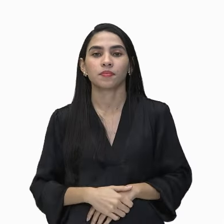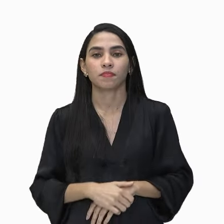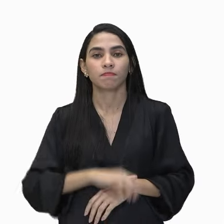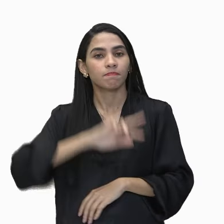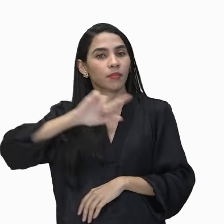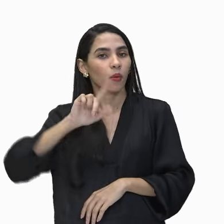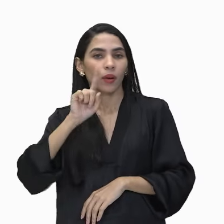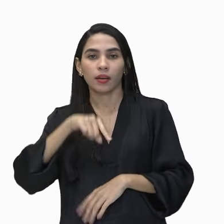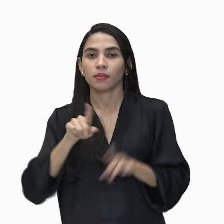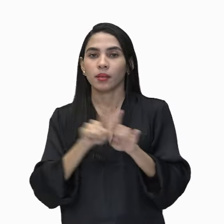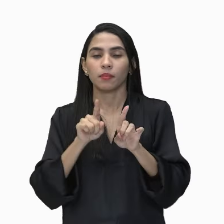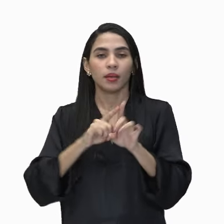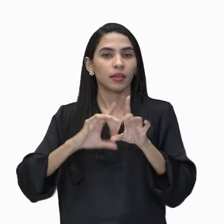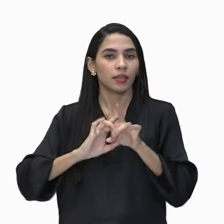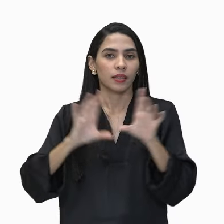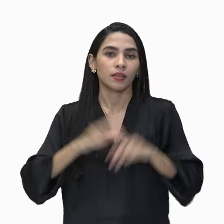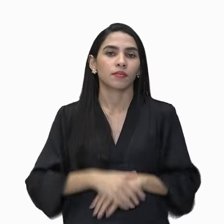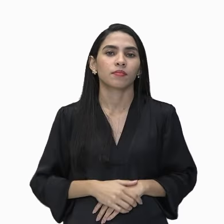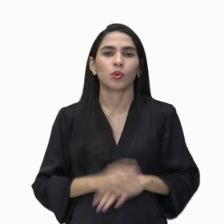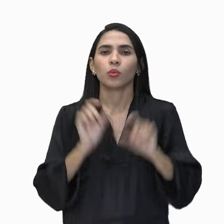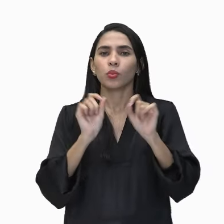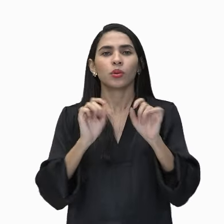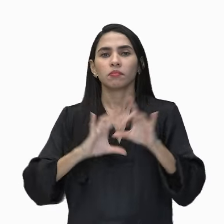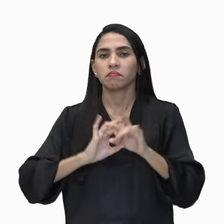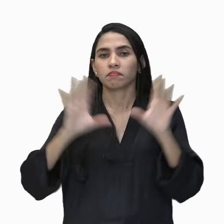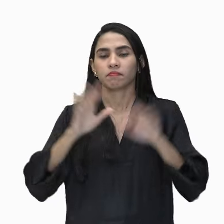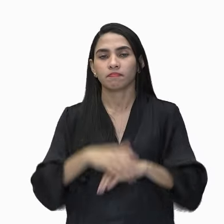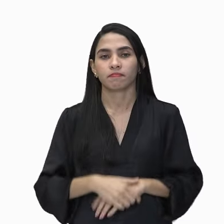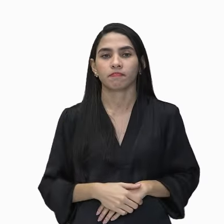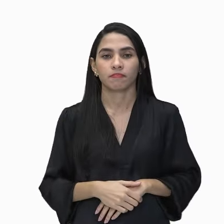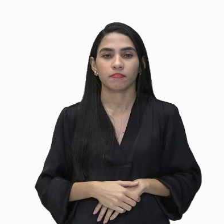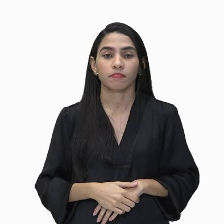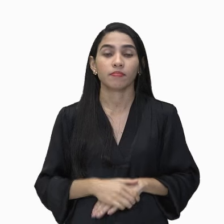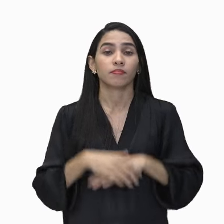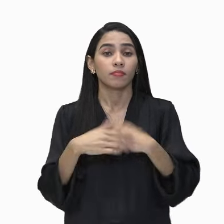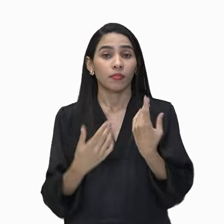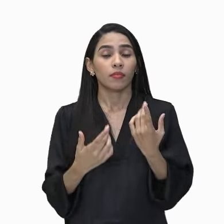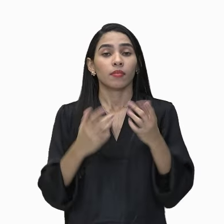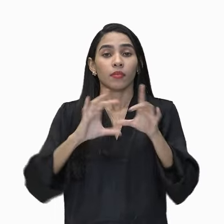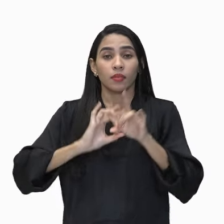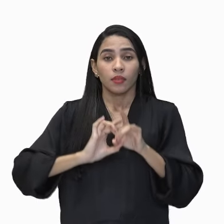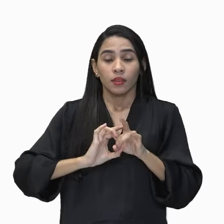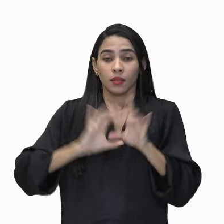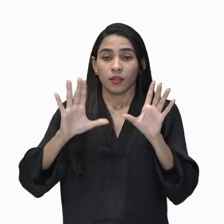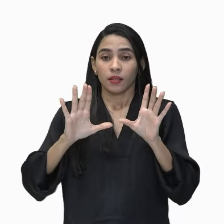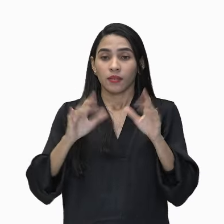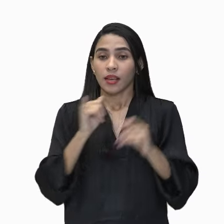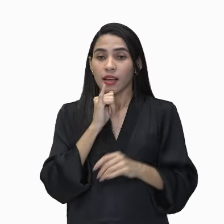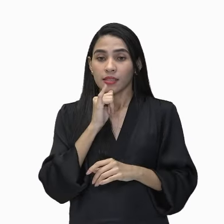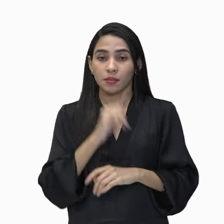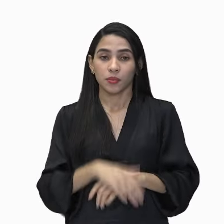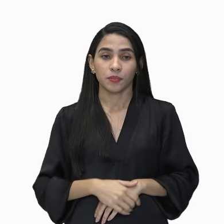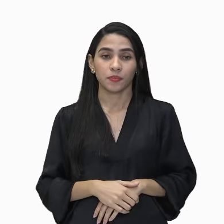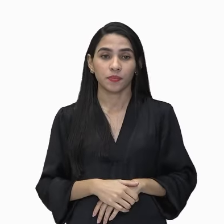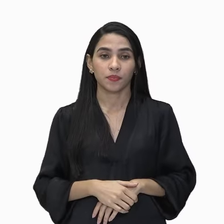é ser livre. Então, o que é ser livre, professor? Ser livre, né? Vamos lá, então.